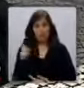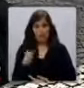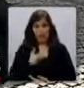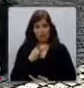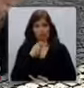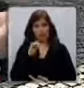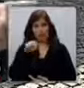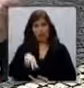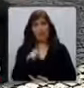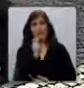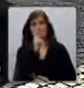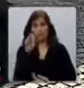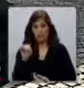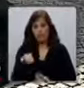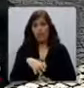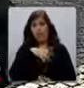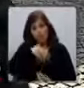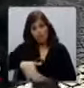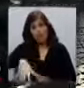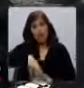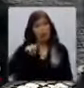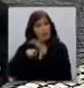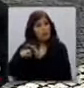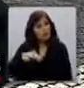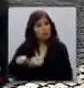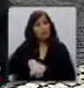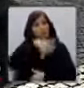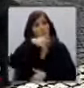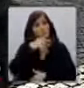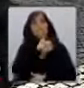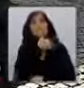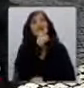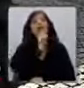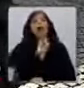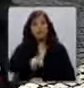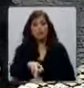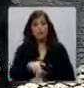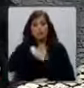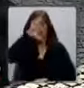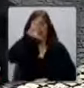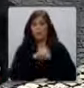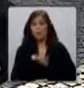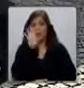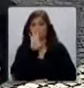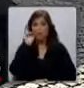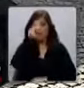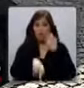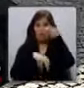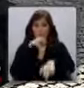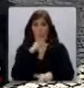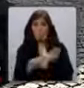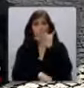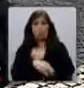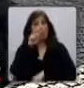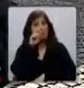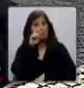comunicação social lá dentro a decisão deste recurso. Não se sabe se estarão presentes os advogados que defendem José Sócrates.